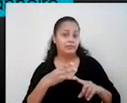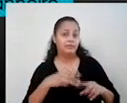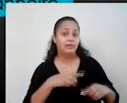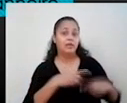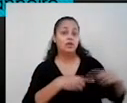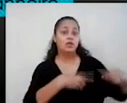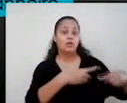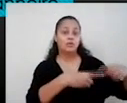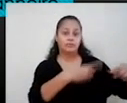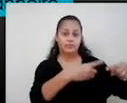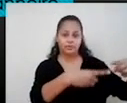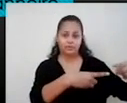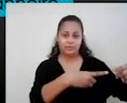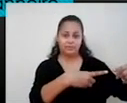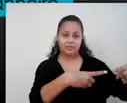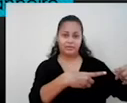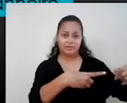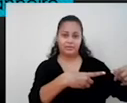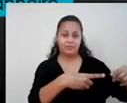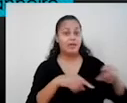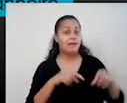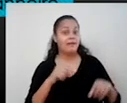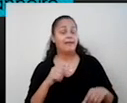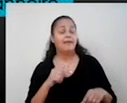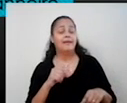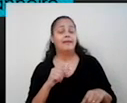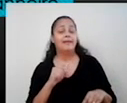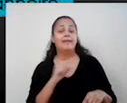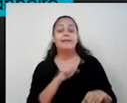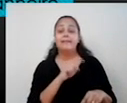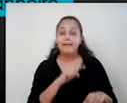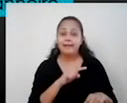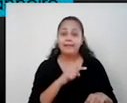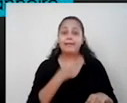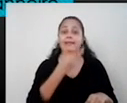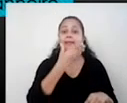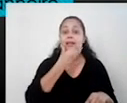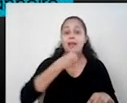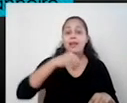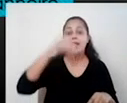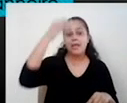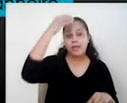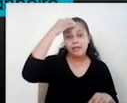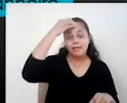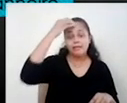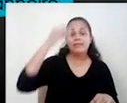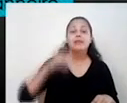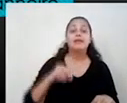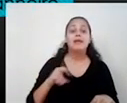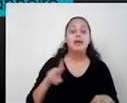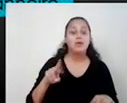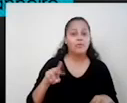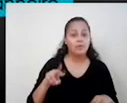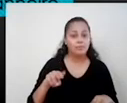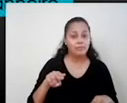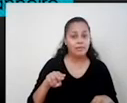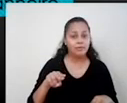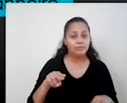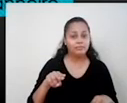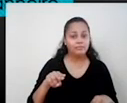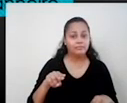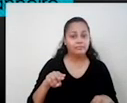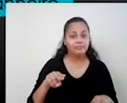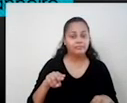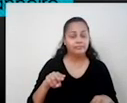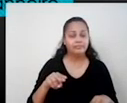sucessão. Já em seguida, quando ele fala, e aquele é o seu irmão, o irmão do príncipe Otto. Mas quem é esse irmão? Ele vai explicar.